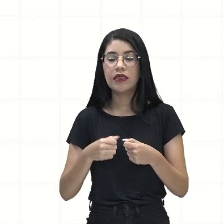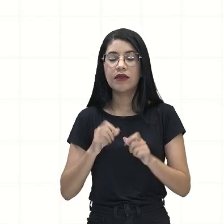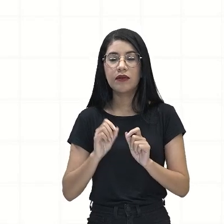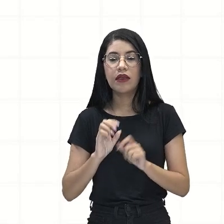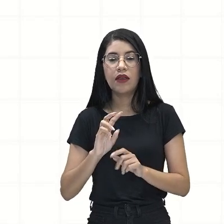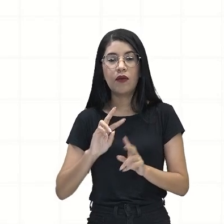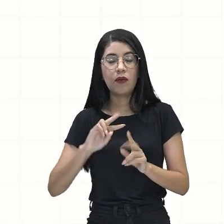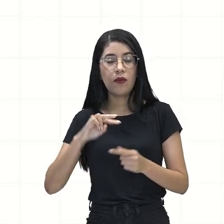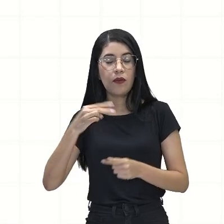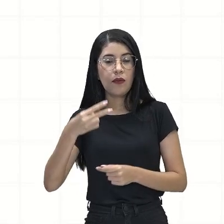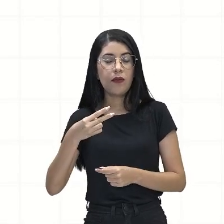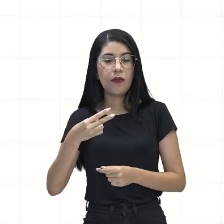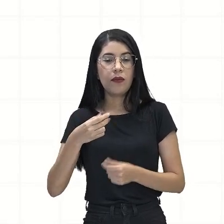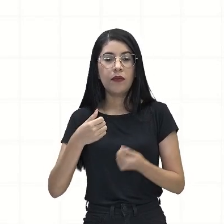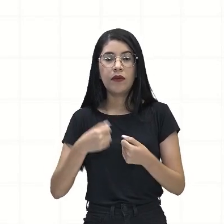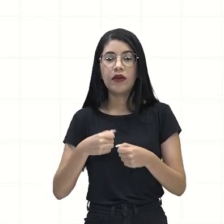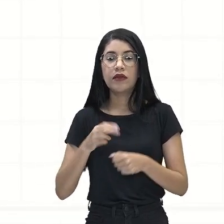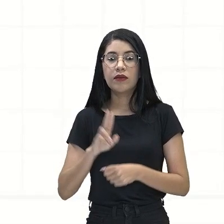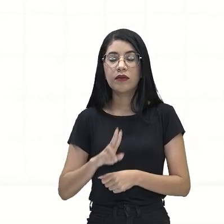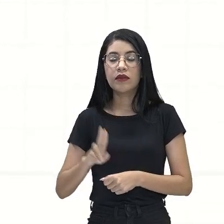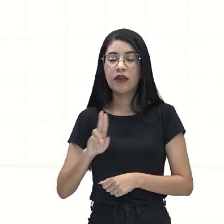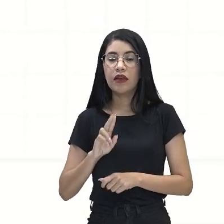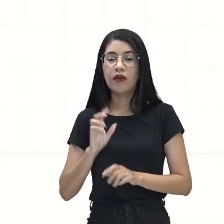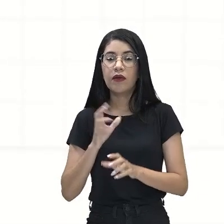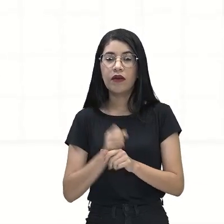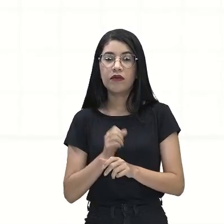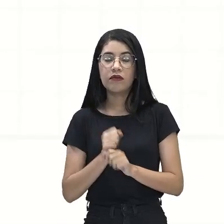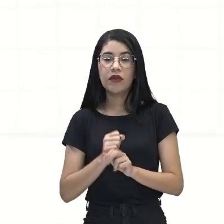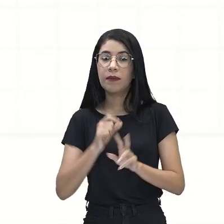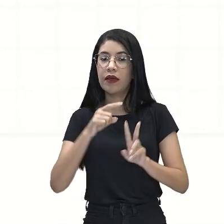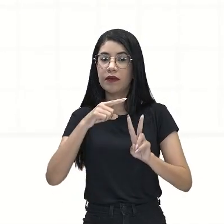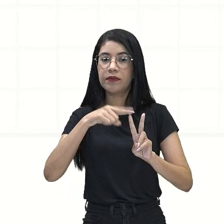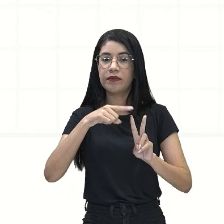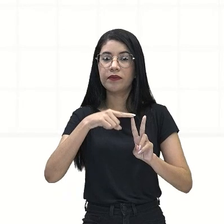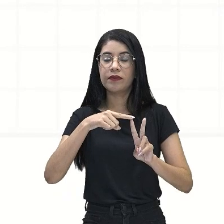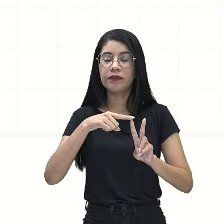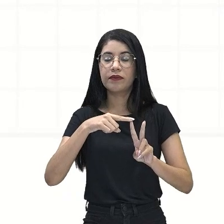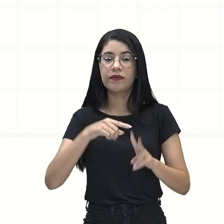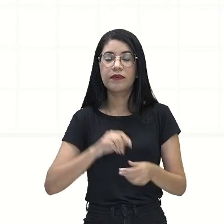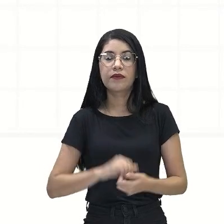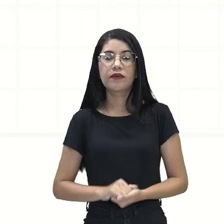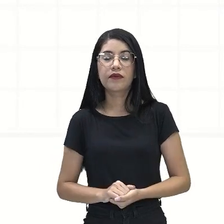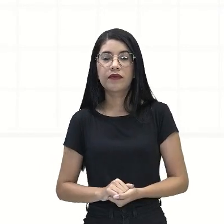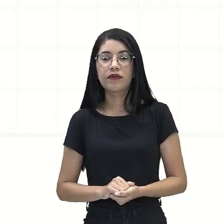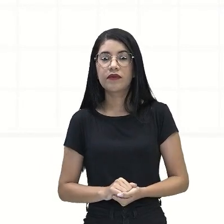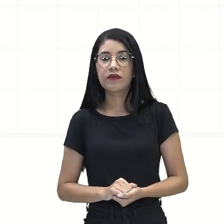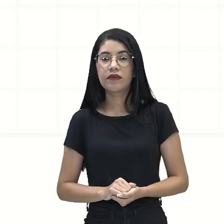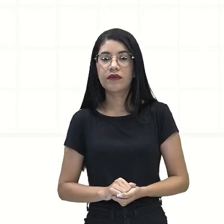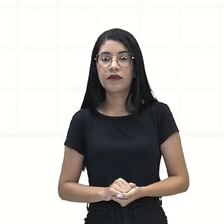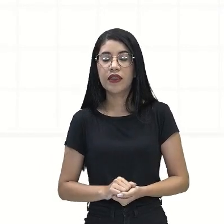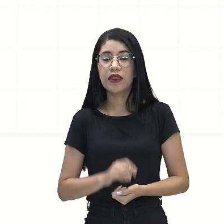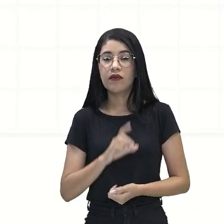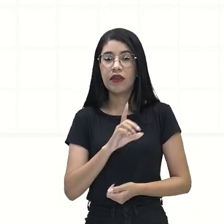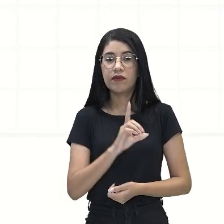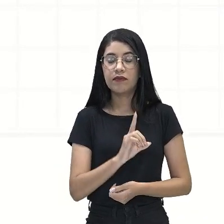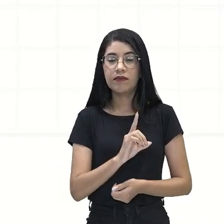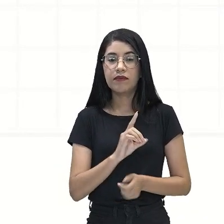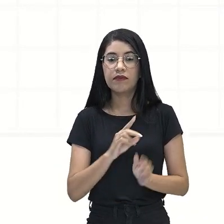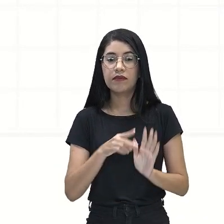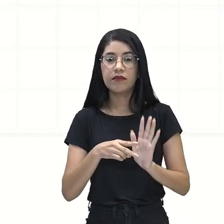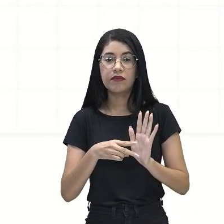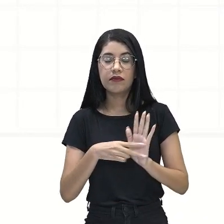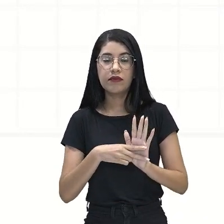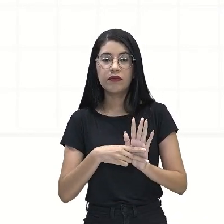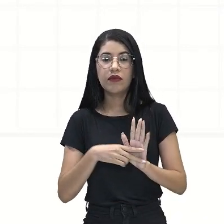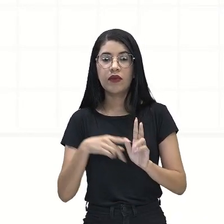que jogar a raiz, né? Então, vai ficar assim, ó, d. Aí, em vez